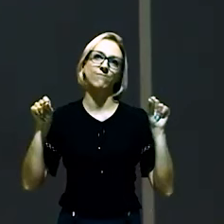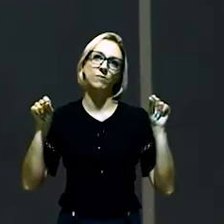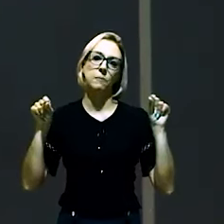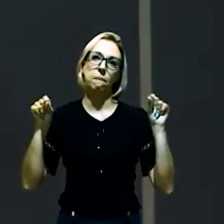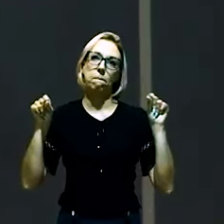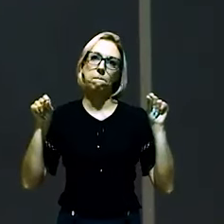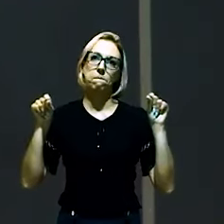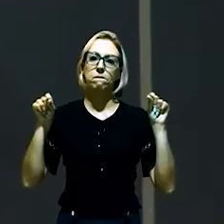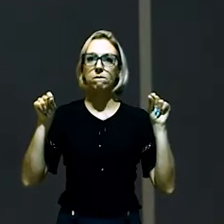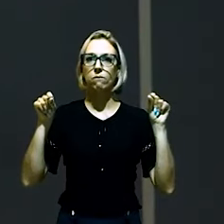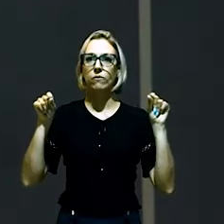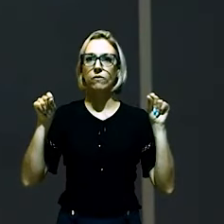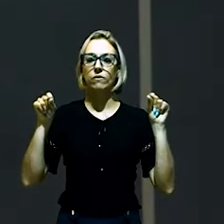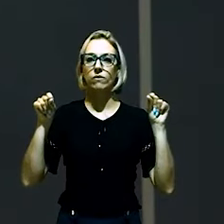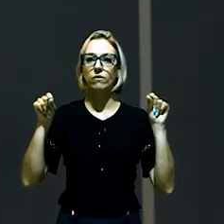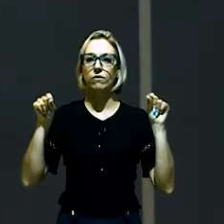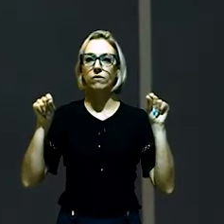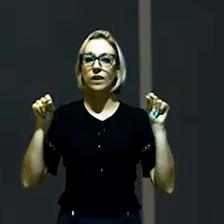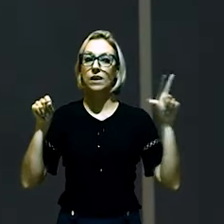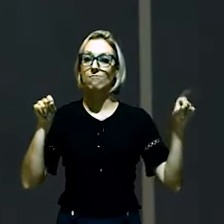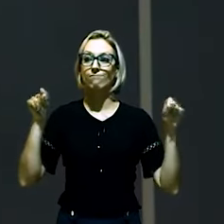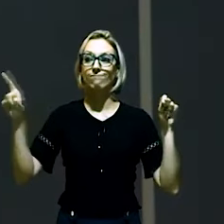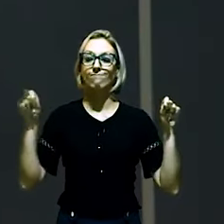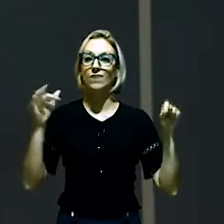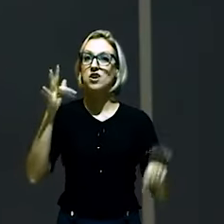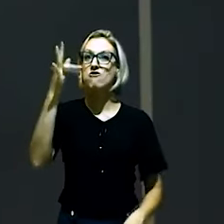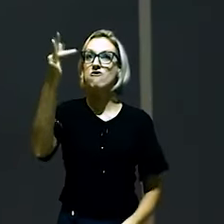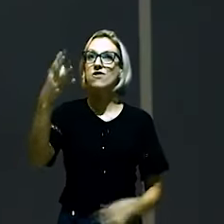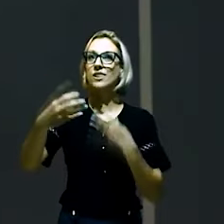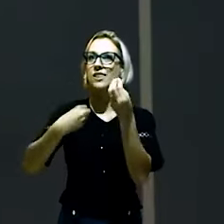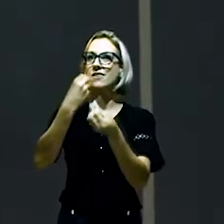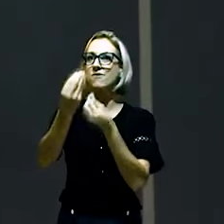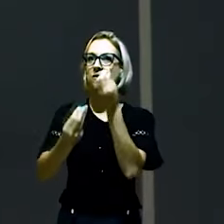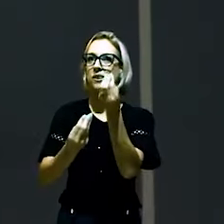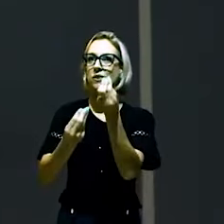vai determinar aonde você vai chegar.